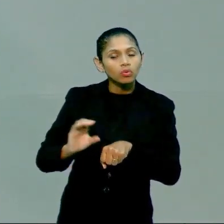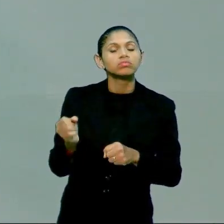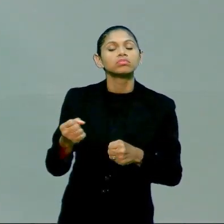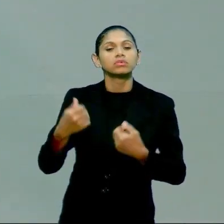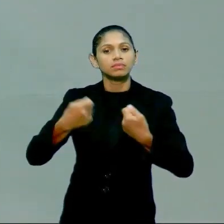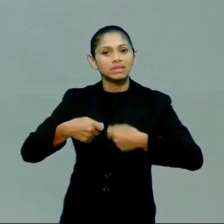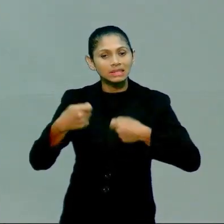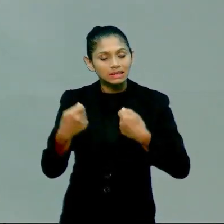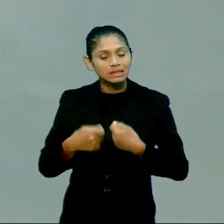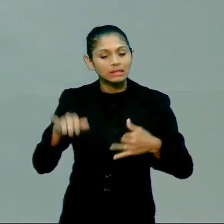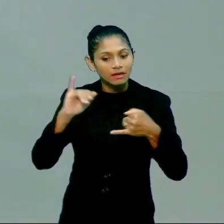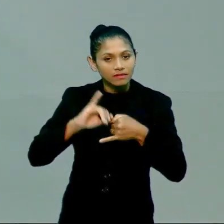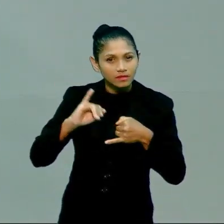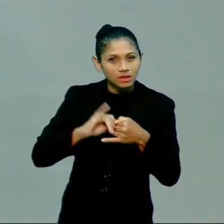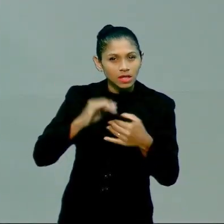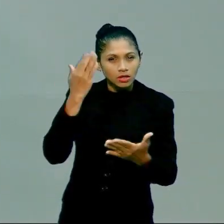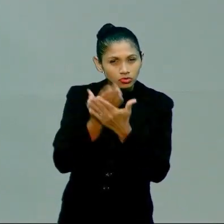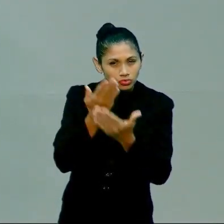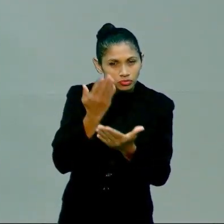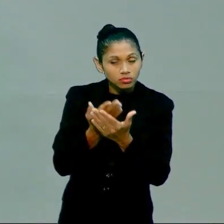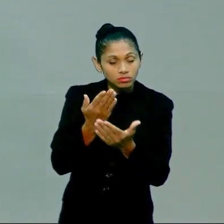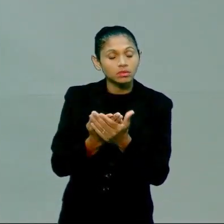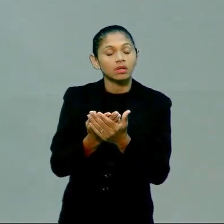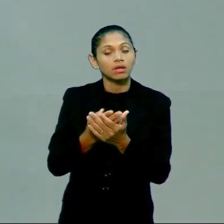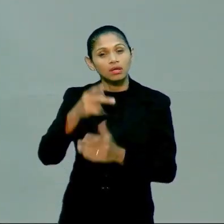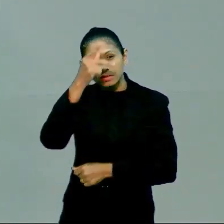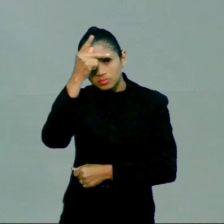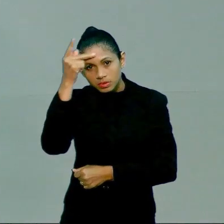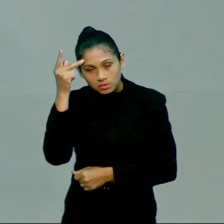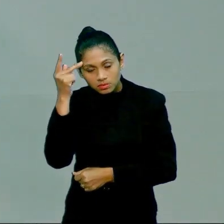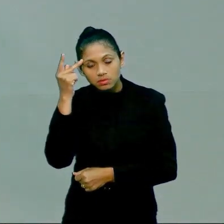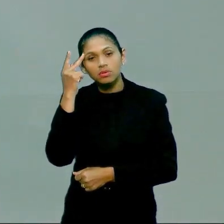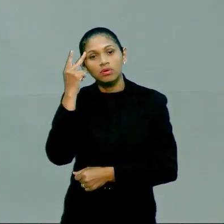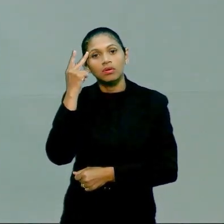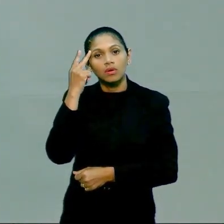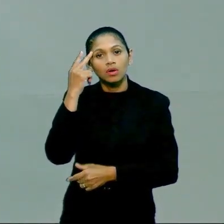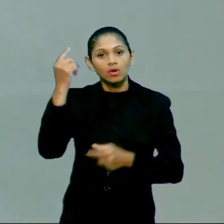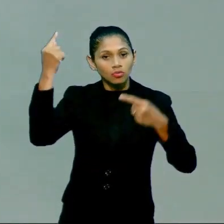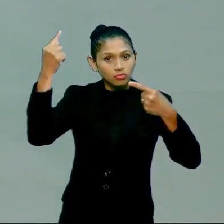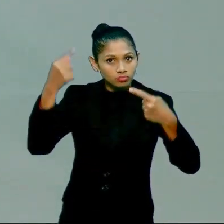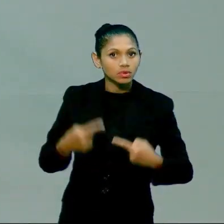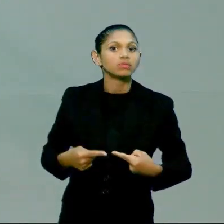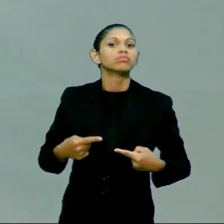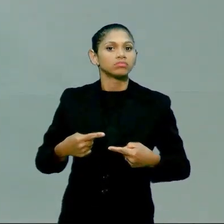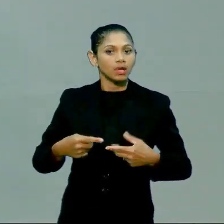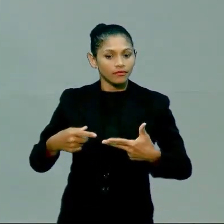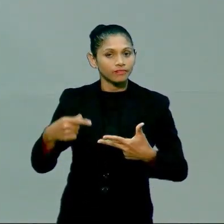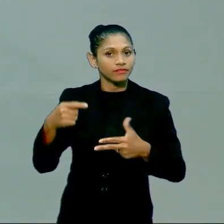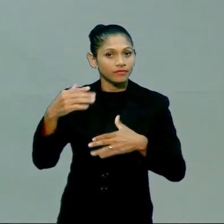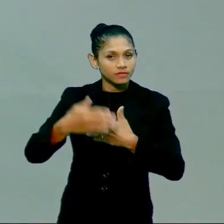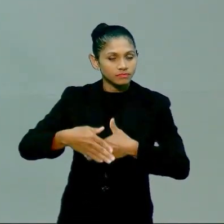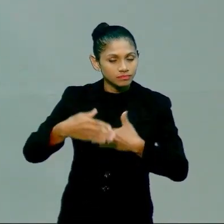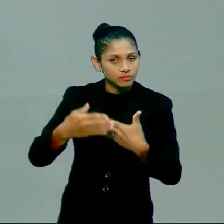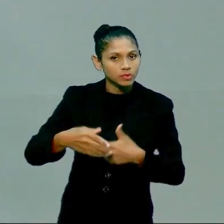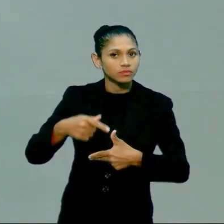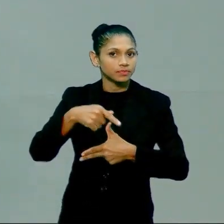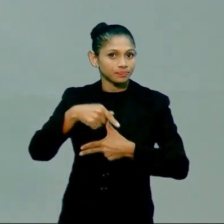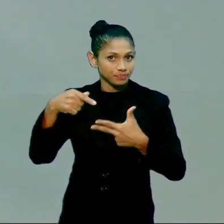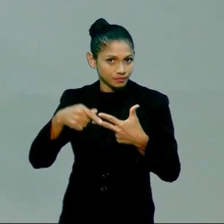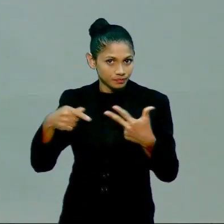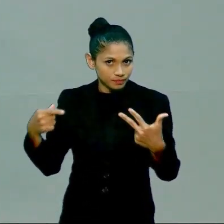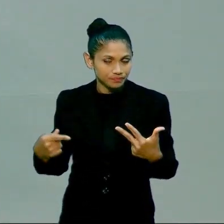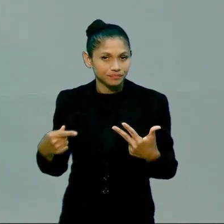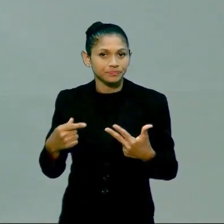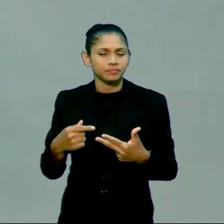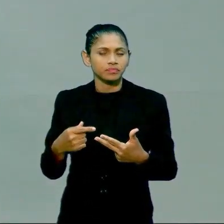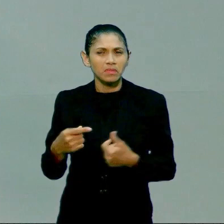vez mais as pessoas estão, né, tomando a iniciativa para concorrer também. Então, tudo está mais difícil, tá? Então não